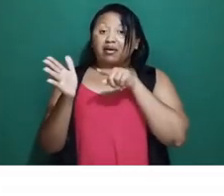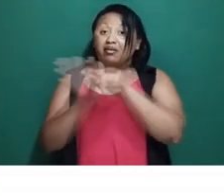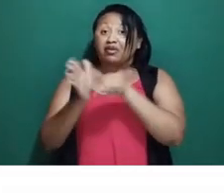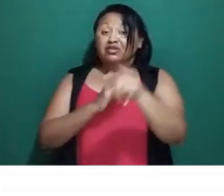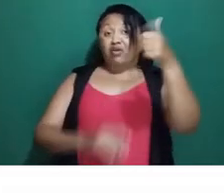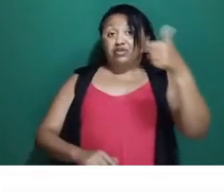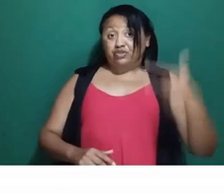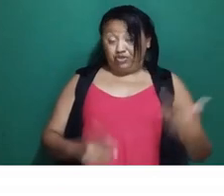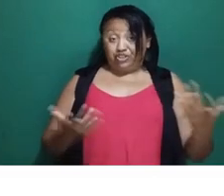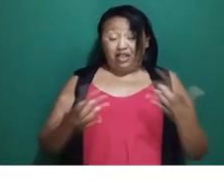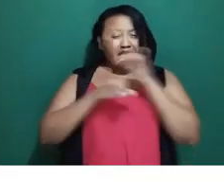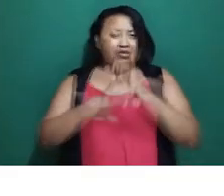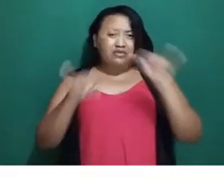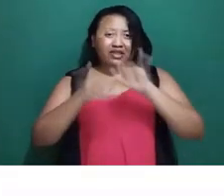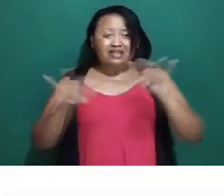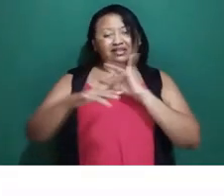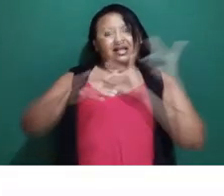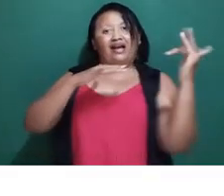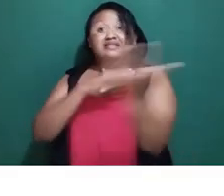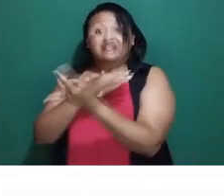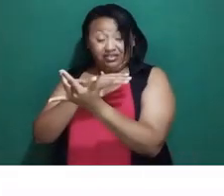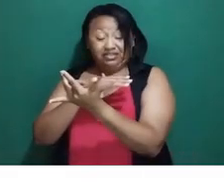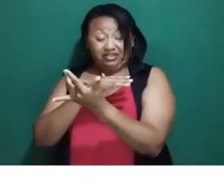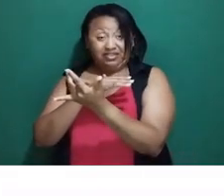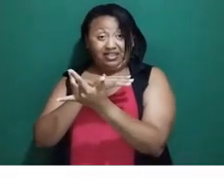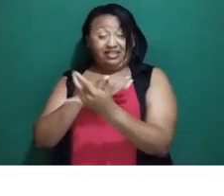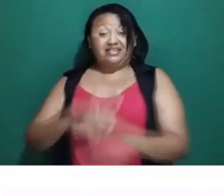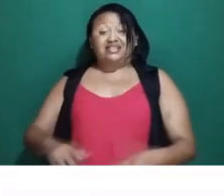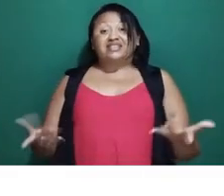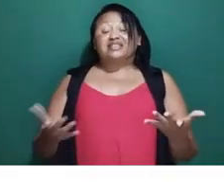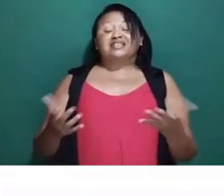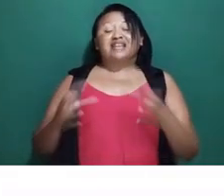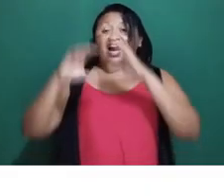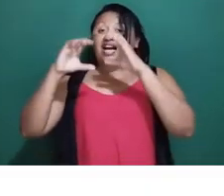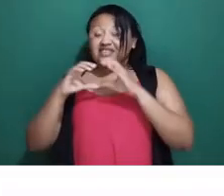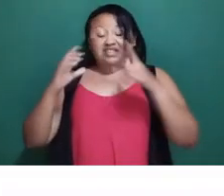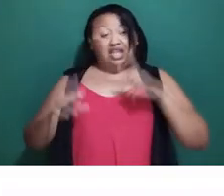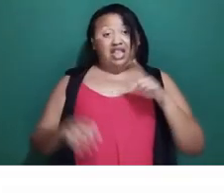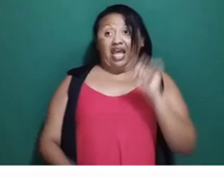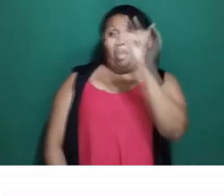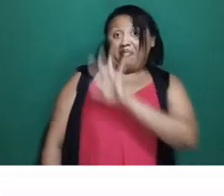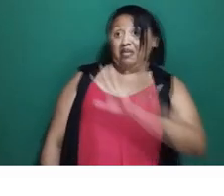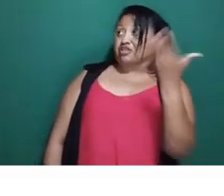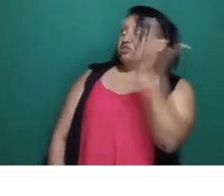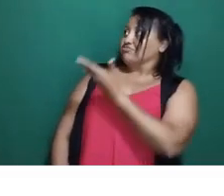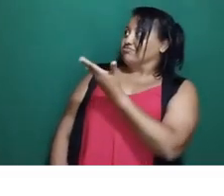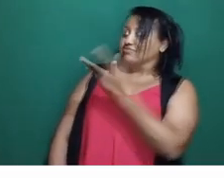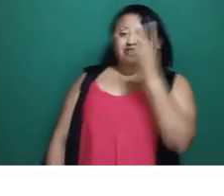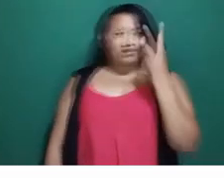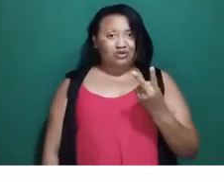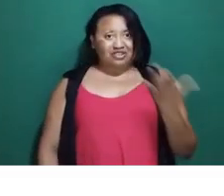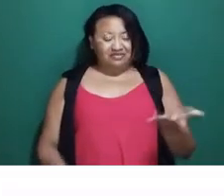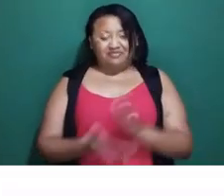propaganda da rede de fast-food McDonald's tem a imagem né fotografias de dois hambúrgueres